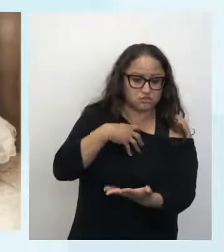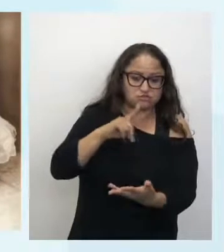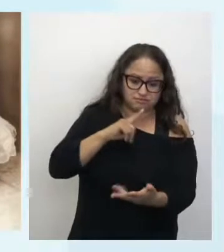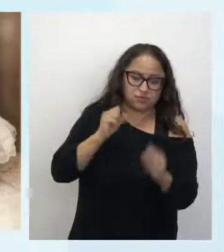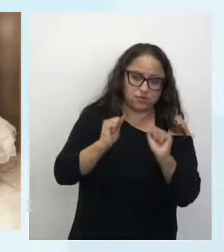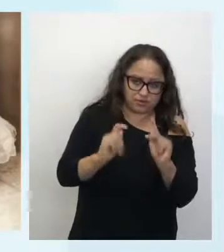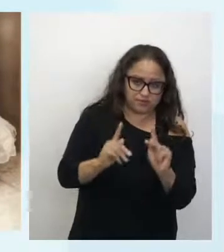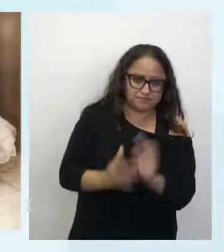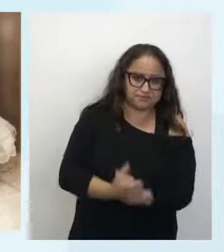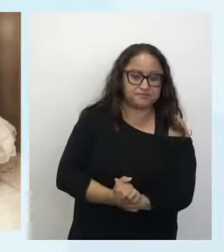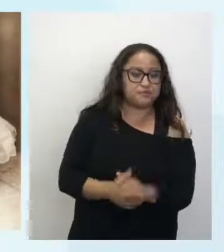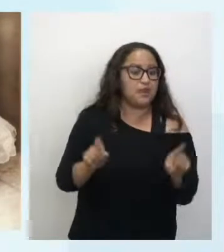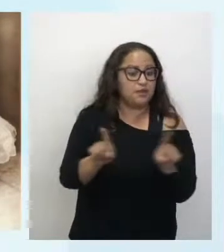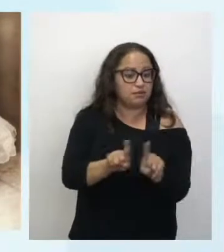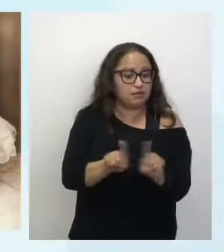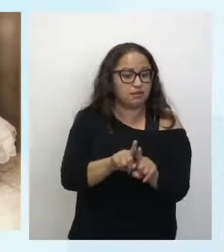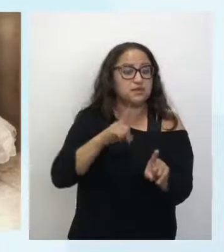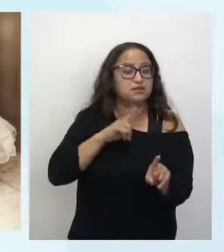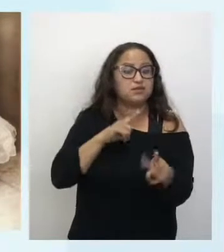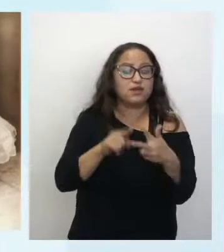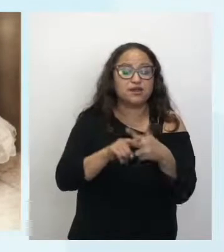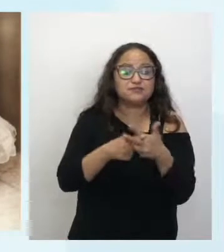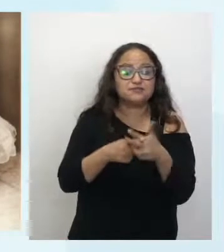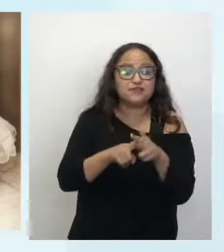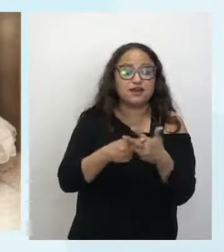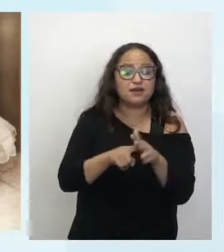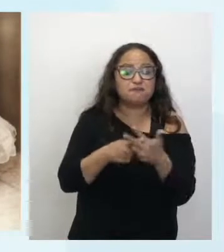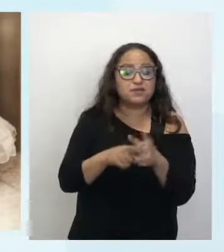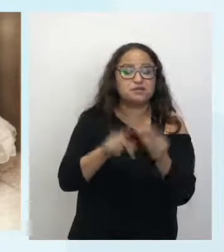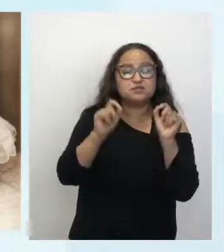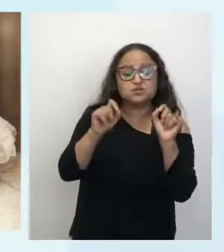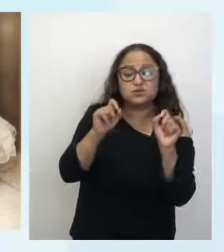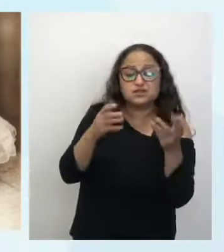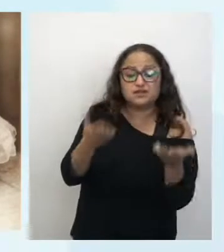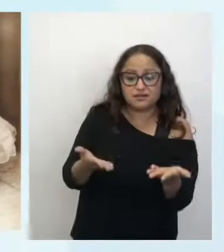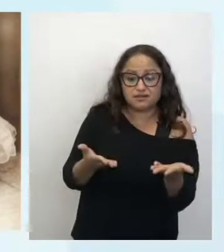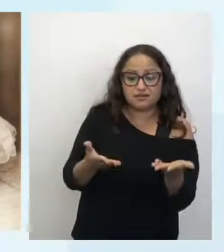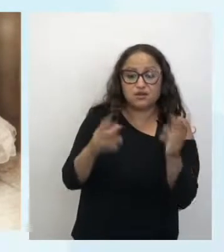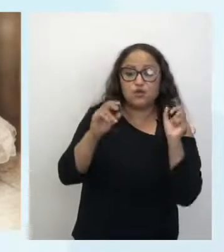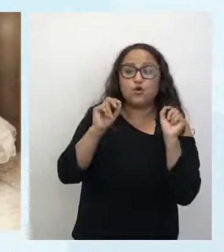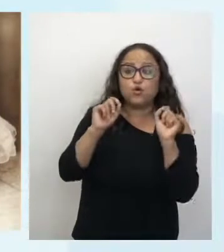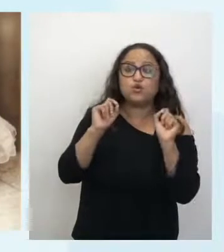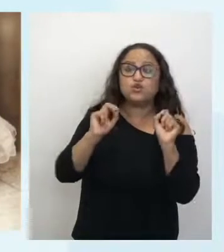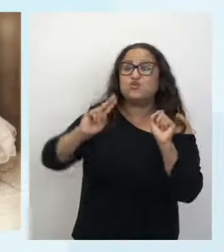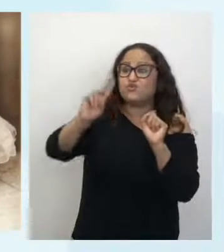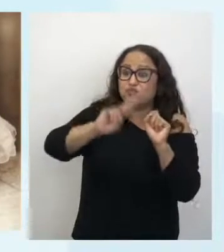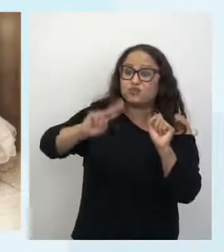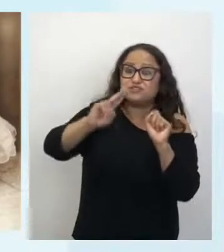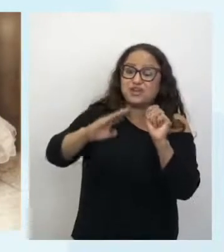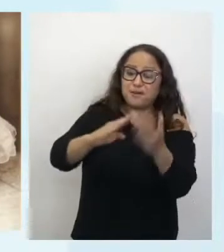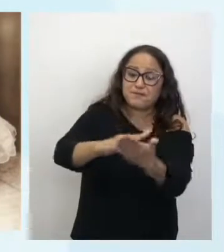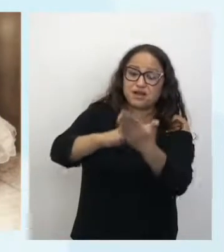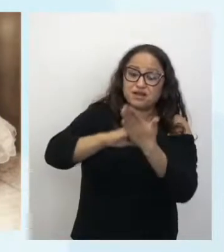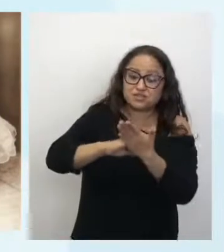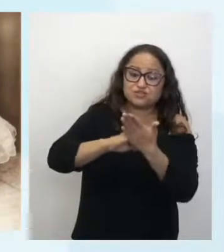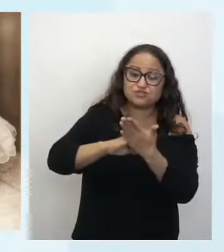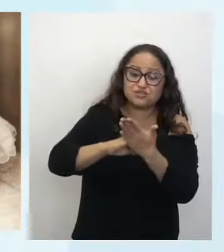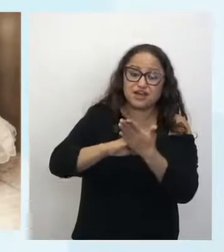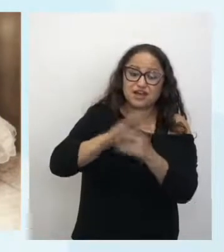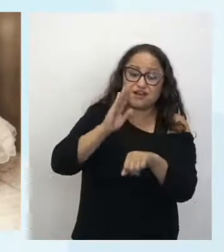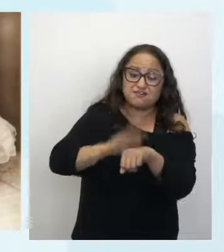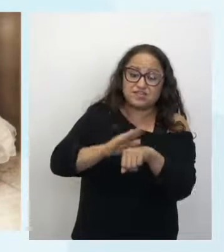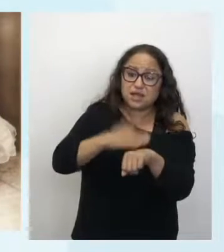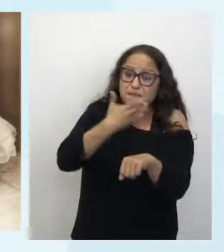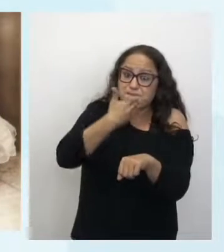tá? E nós temos também as ferramentas. Que são essas ferramentas? É tudo aquilo que eu vou usar para me ajudar a executar bem esses gestos